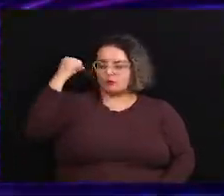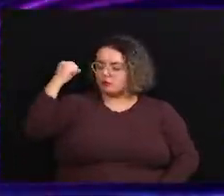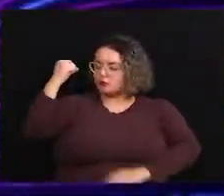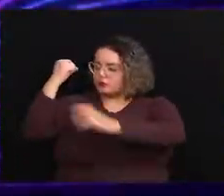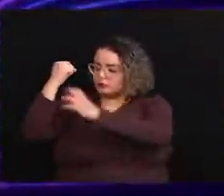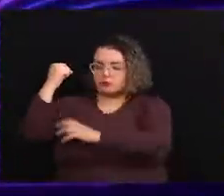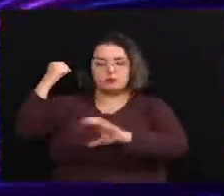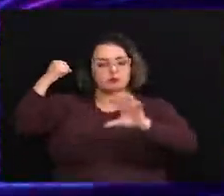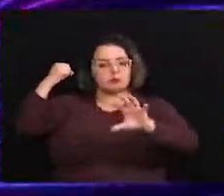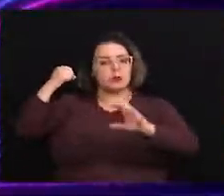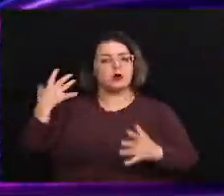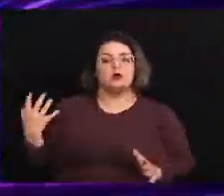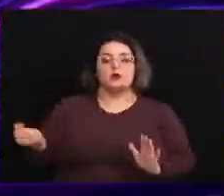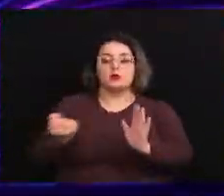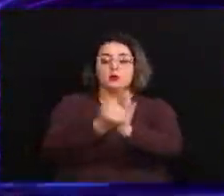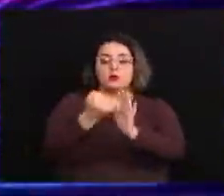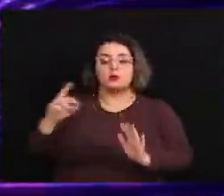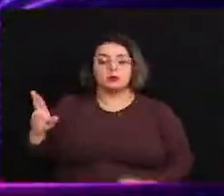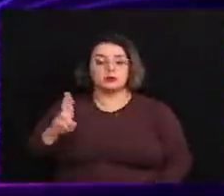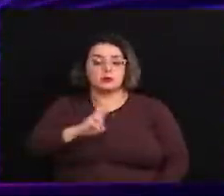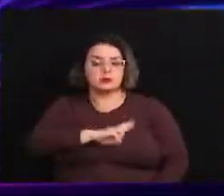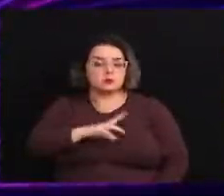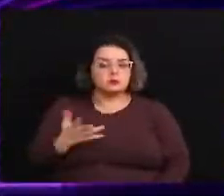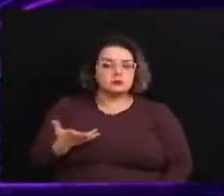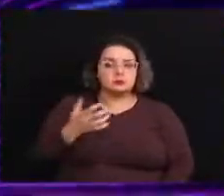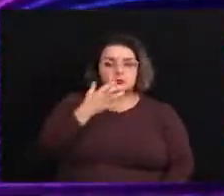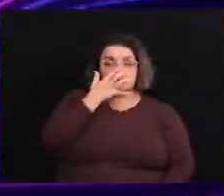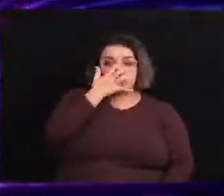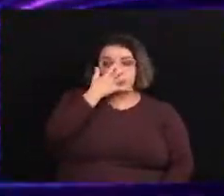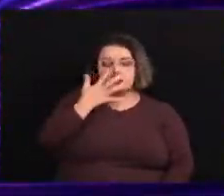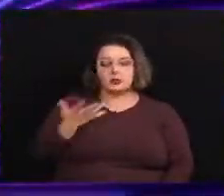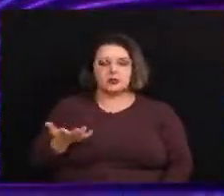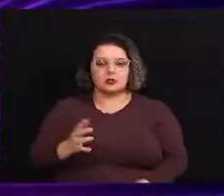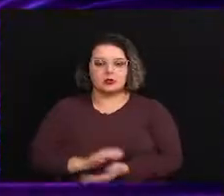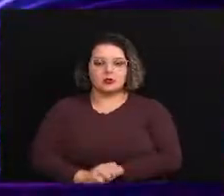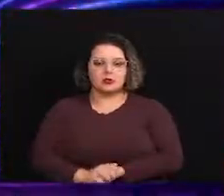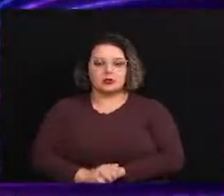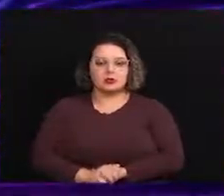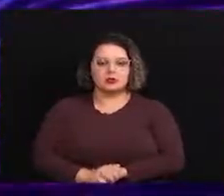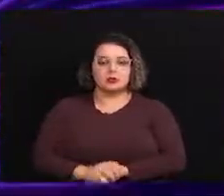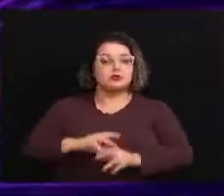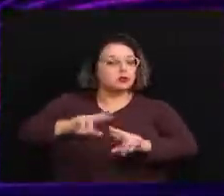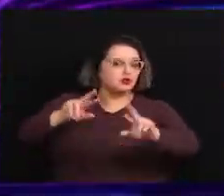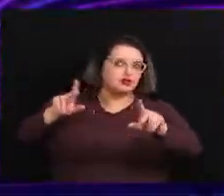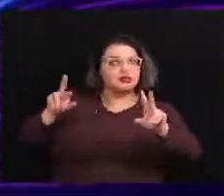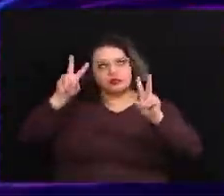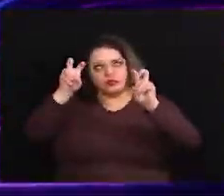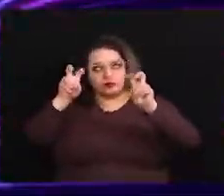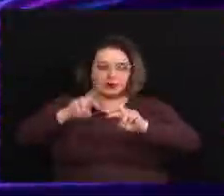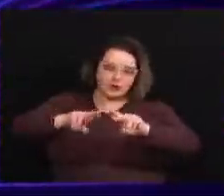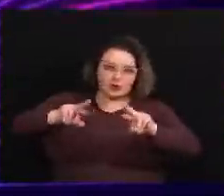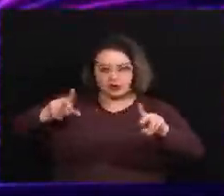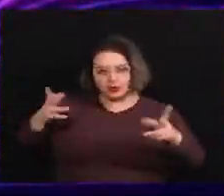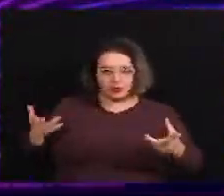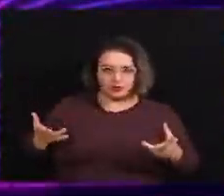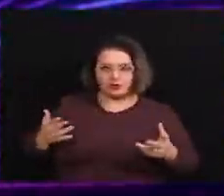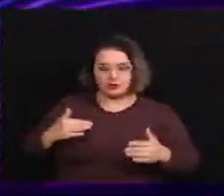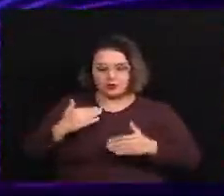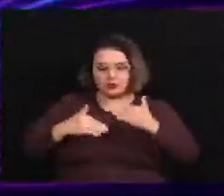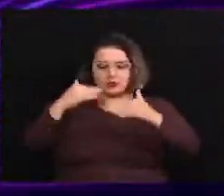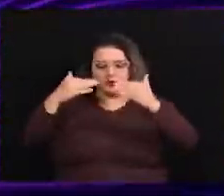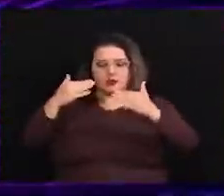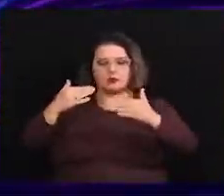religiosidades não hegemônicas, vamos dizer assim, né, para construir uma história